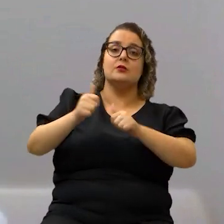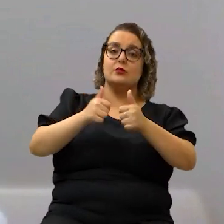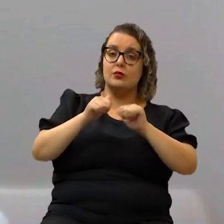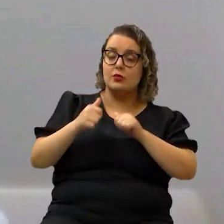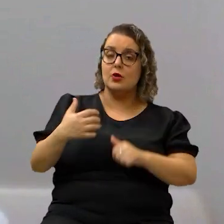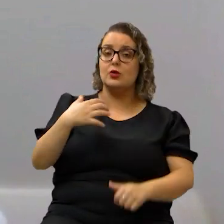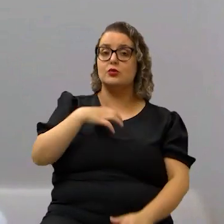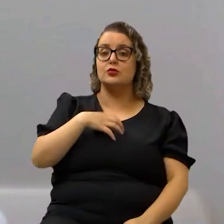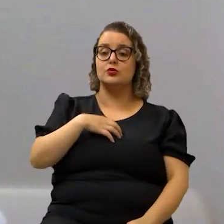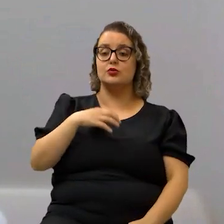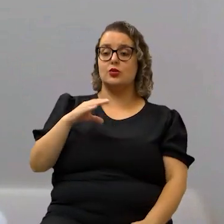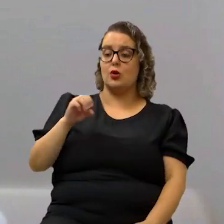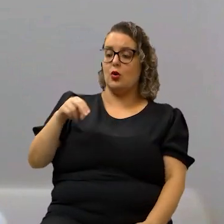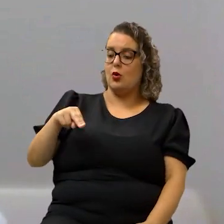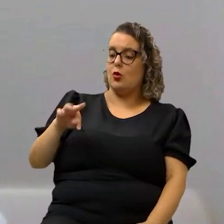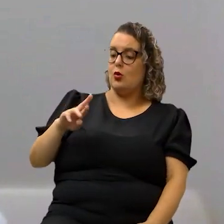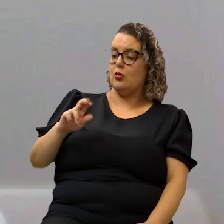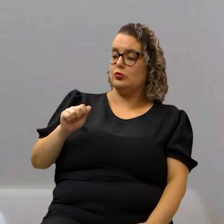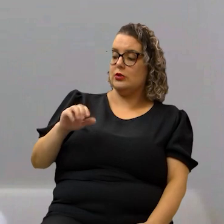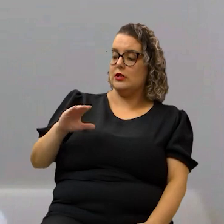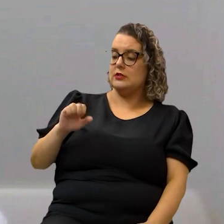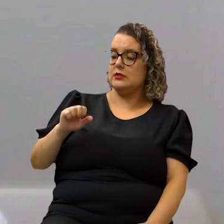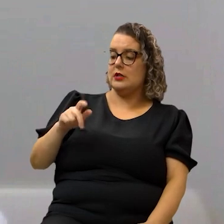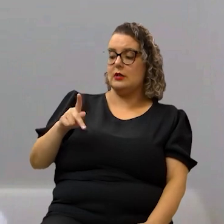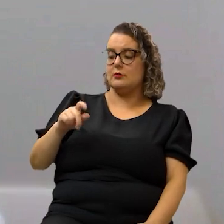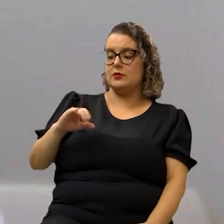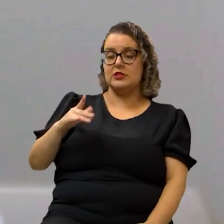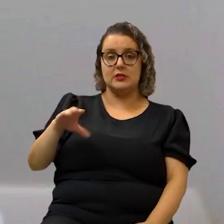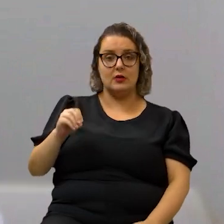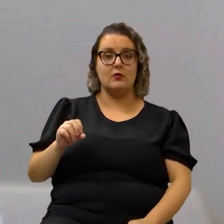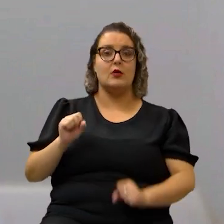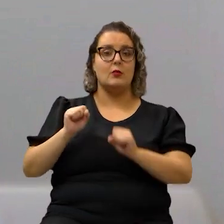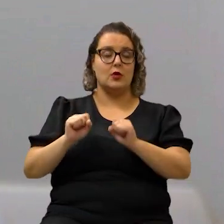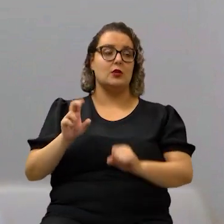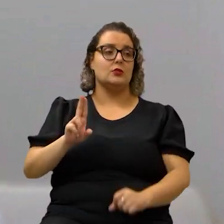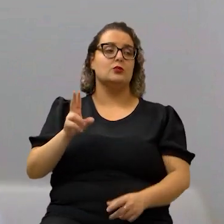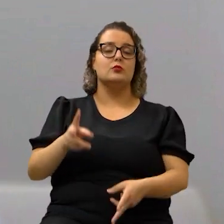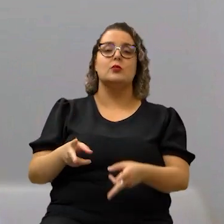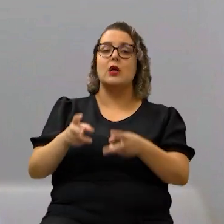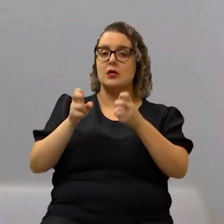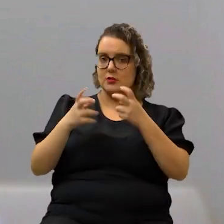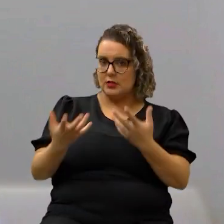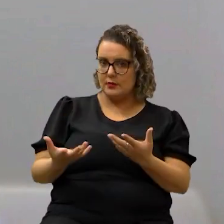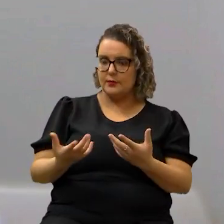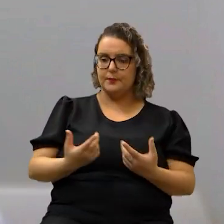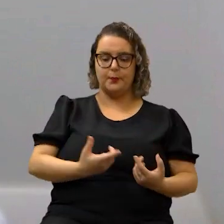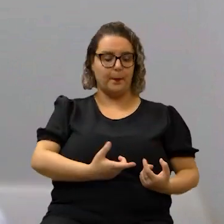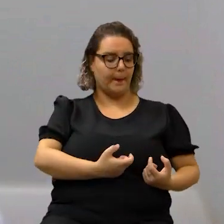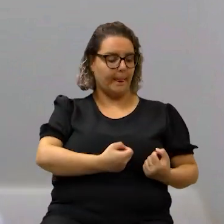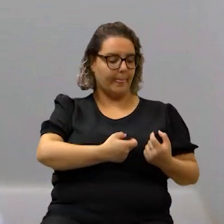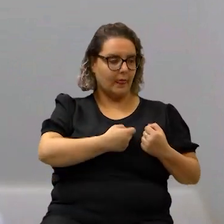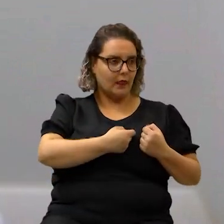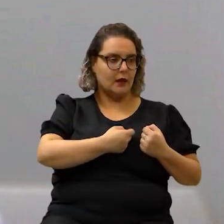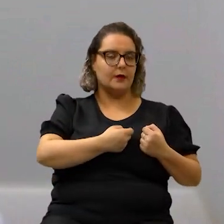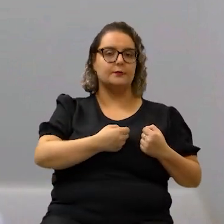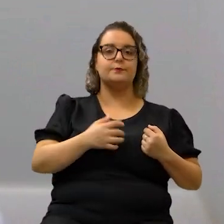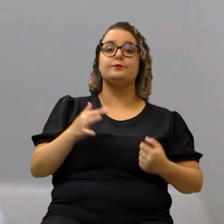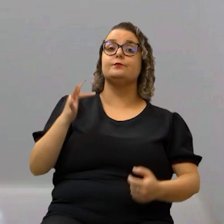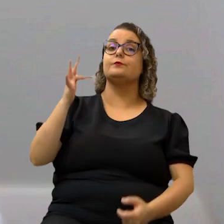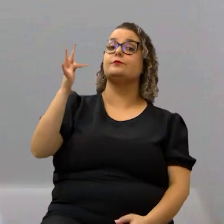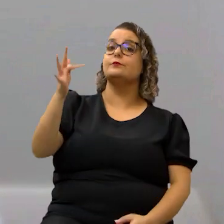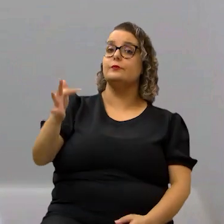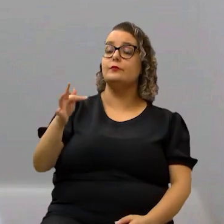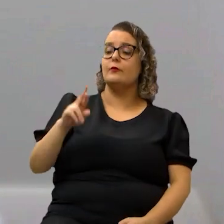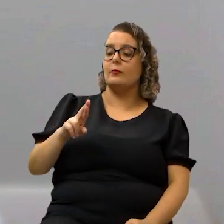vezes vai avaliar o método de contracepção que essa paciente vai poder usar uma vez detectado o câncer de